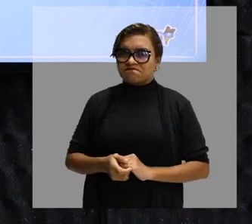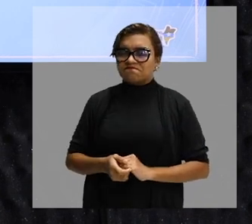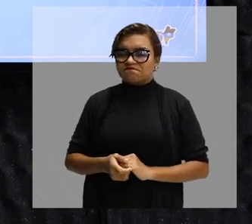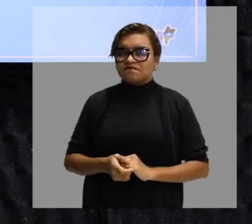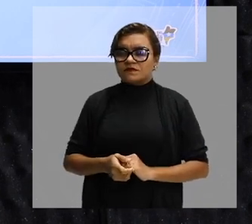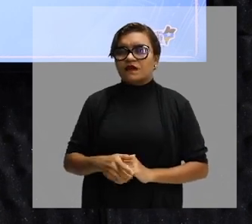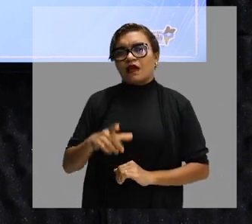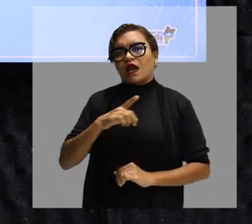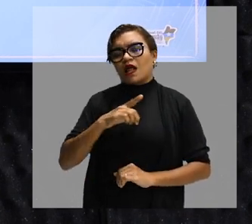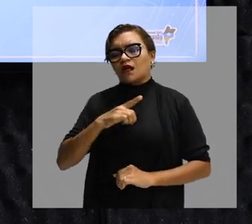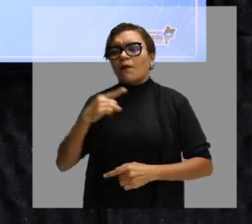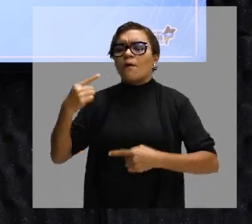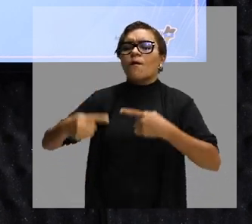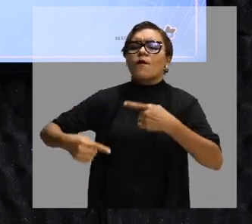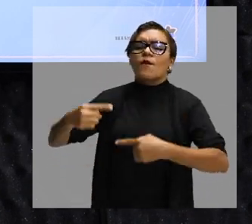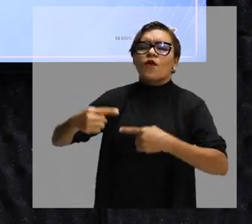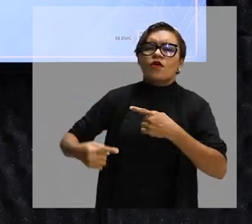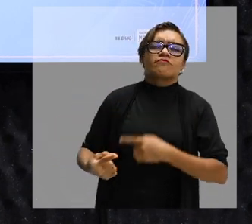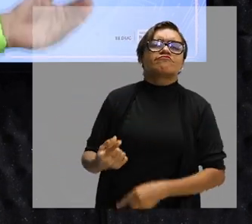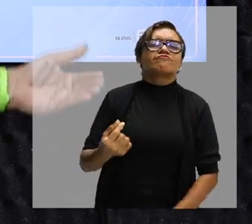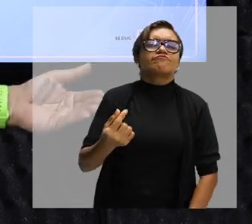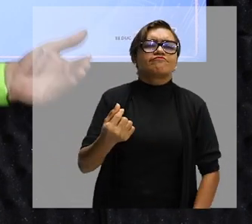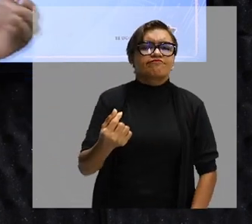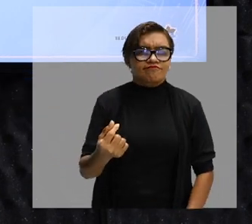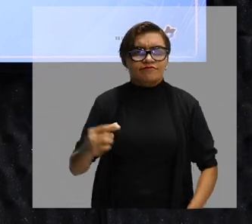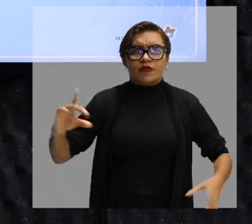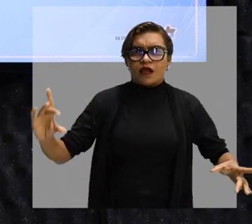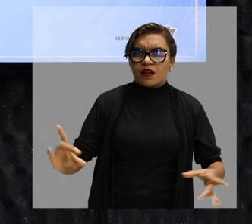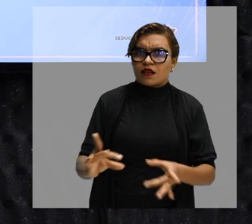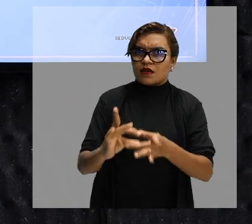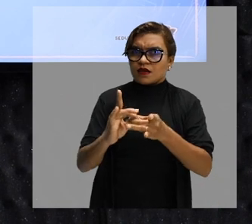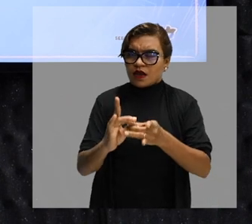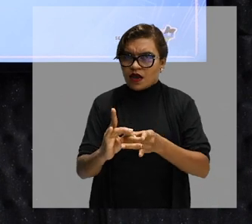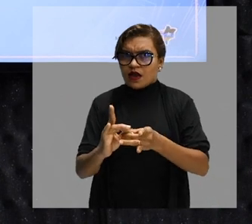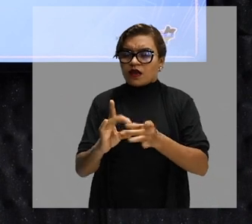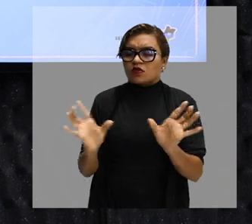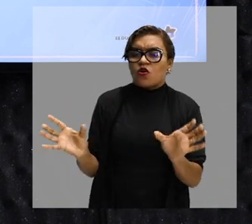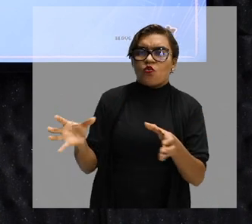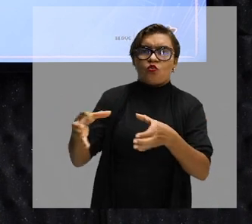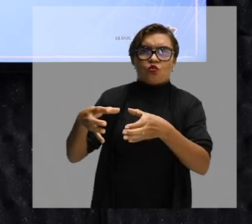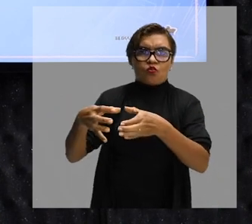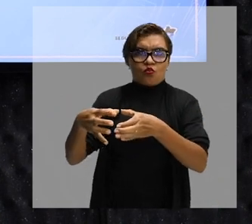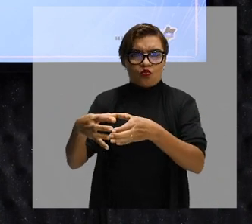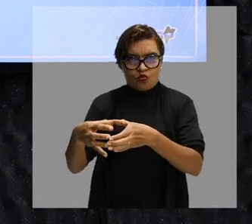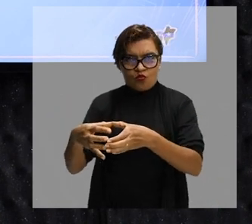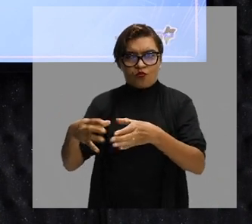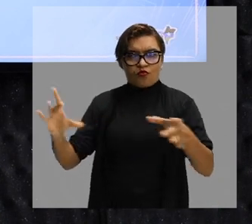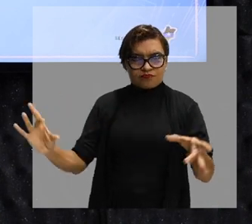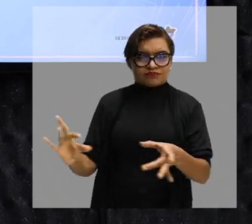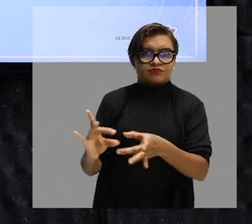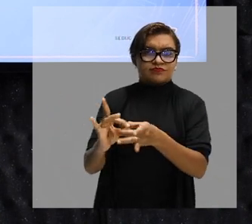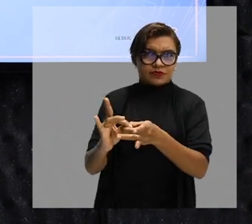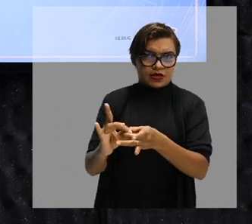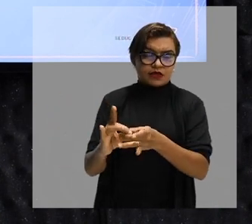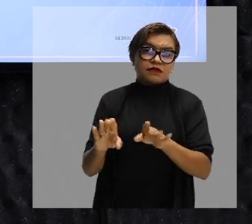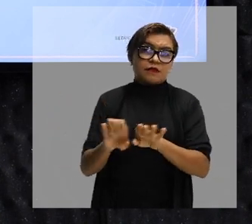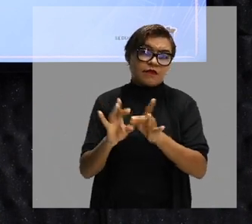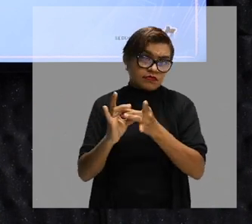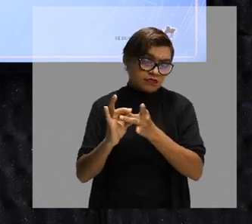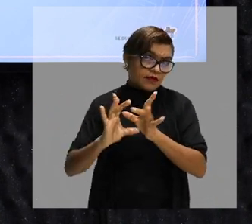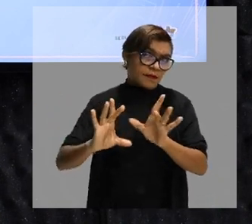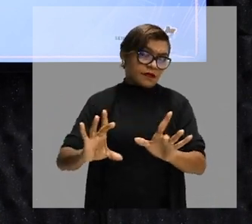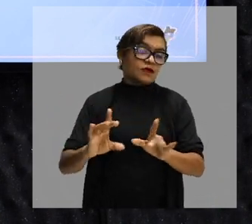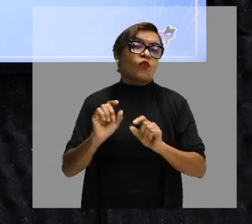sua política monetária, com sua política ligada à vida da coletividade independente, traz para a gente um